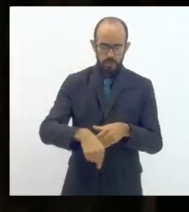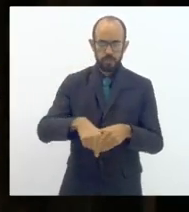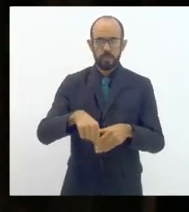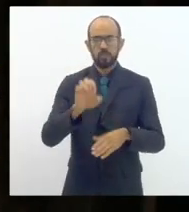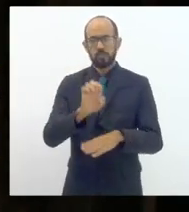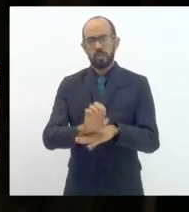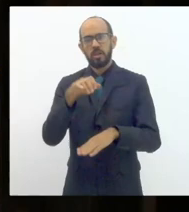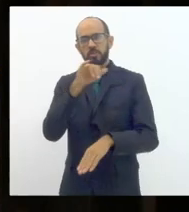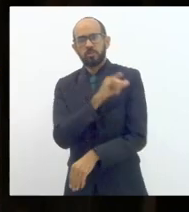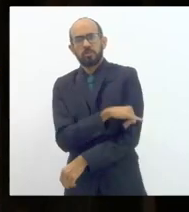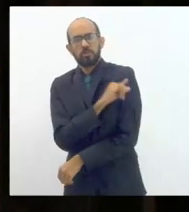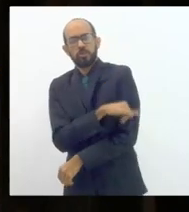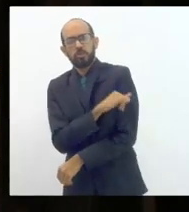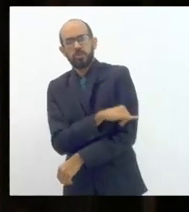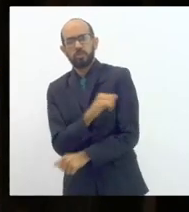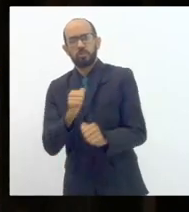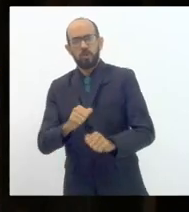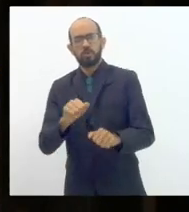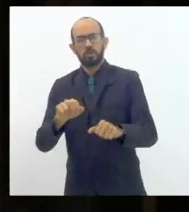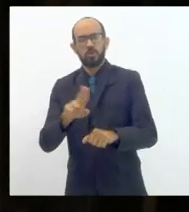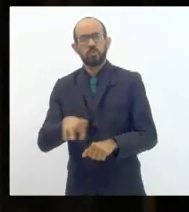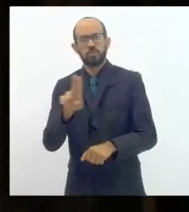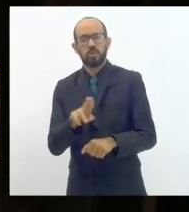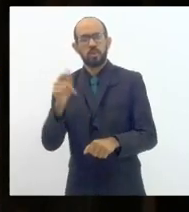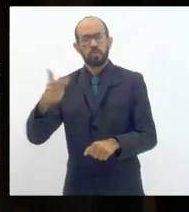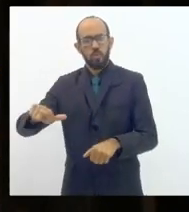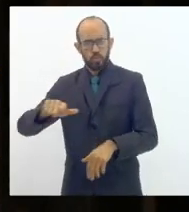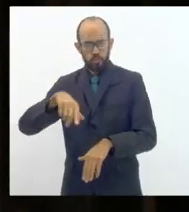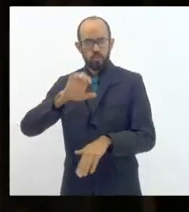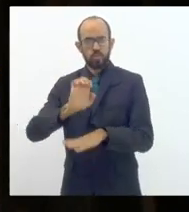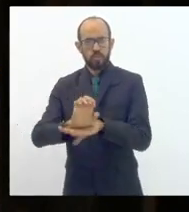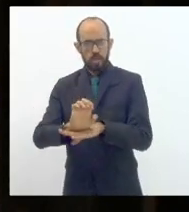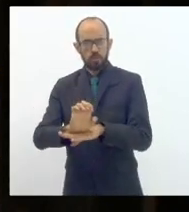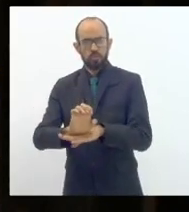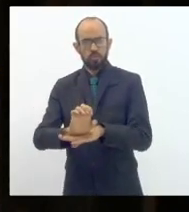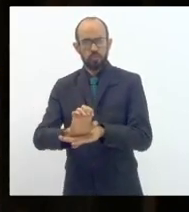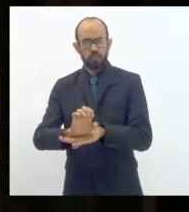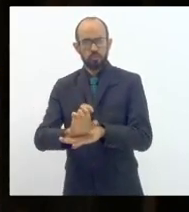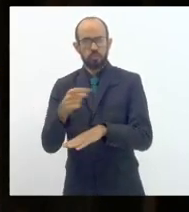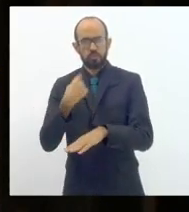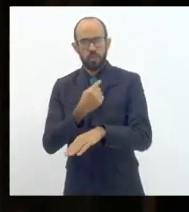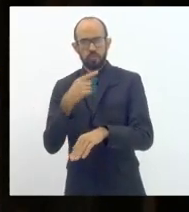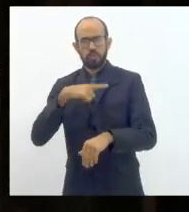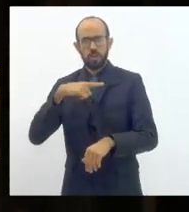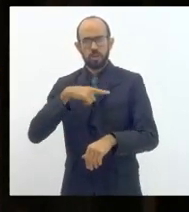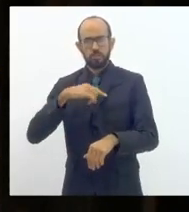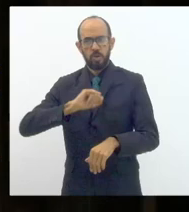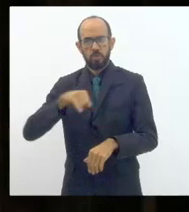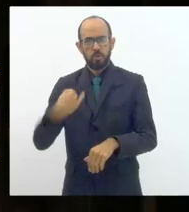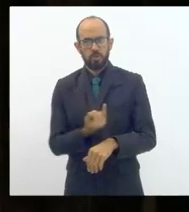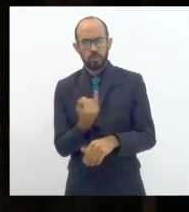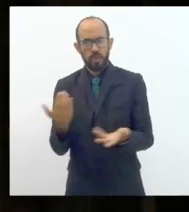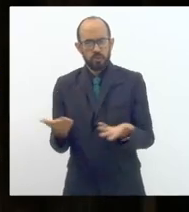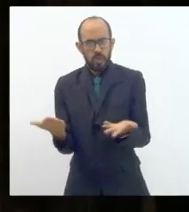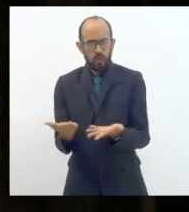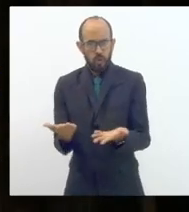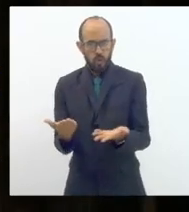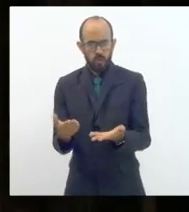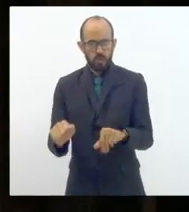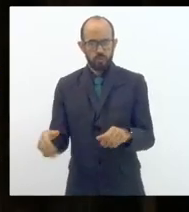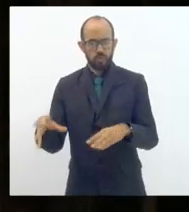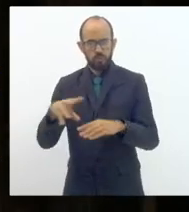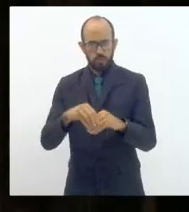no Parlamento Fluminense, que pode ser usado em outros estados. A gente tem a oportunidade, esta semana, de